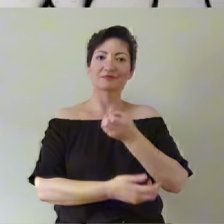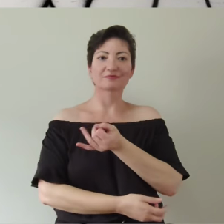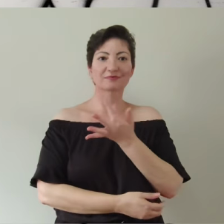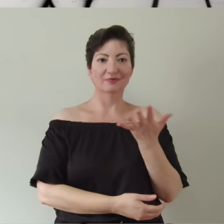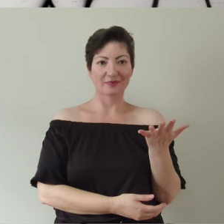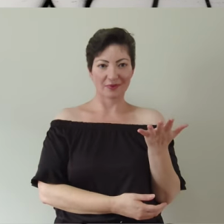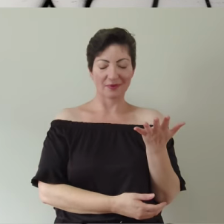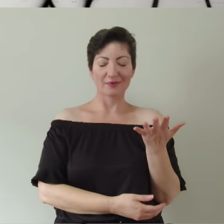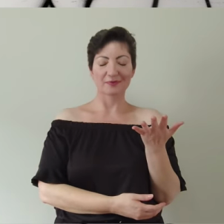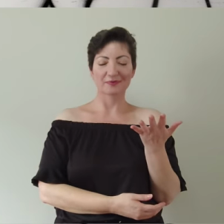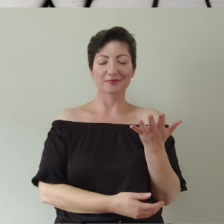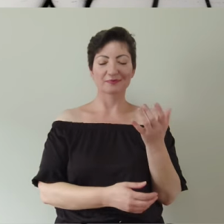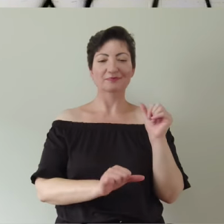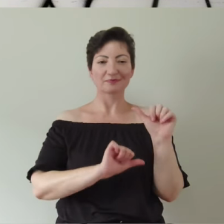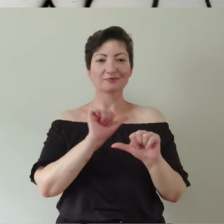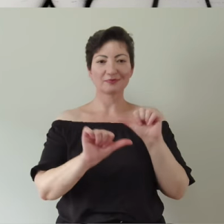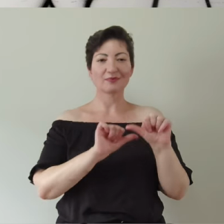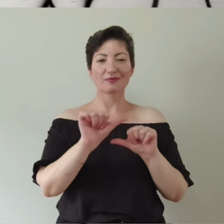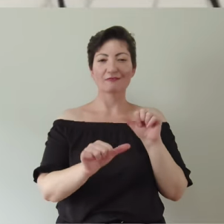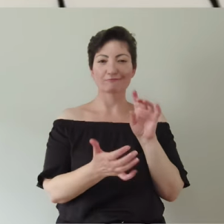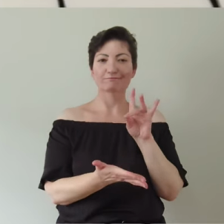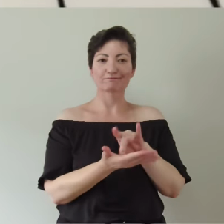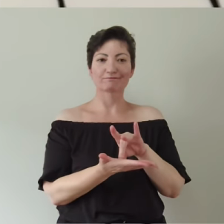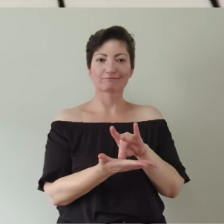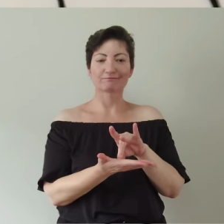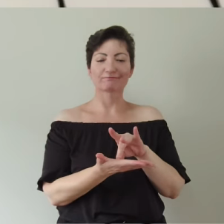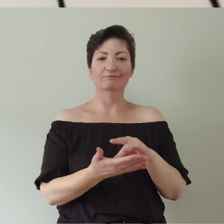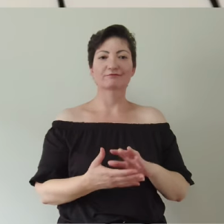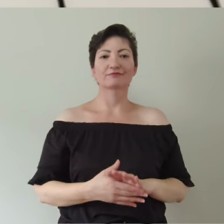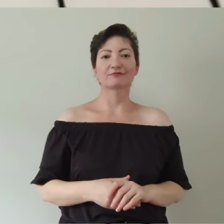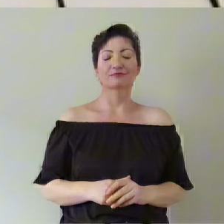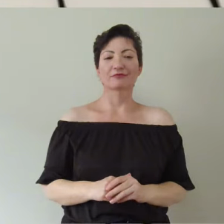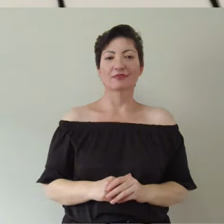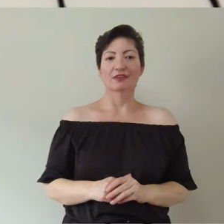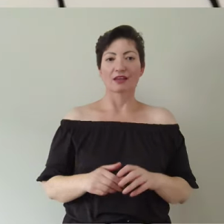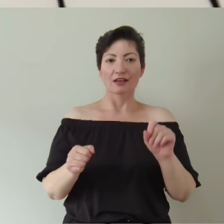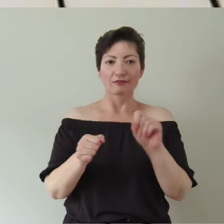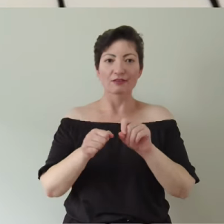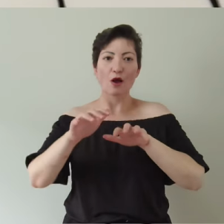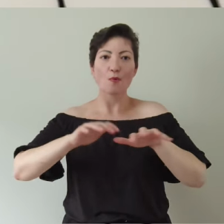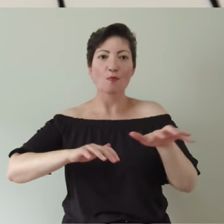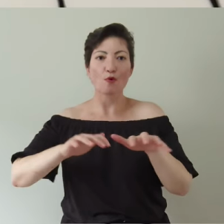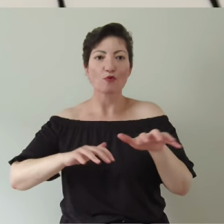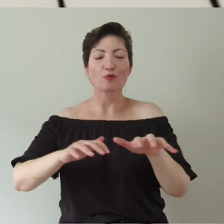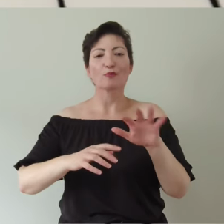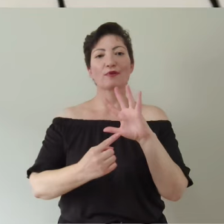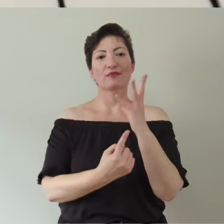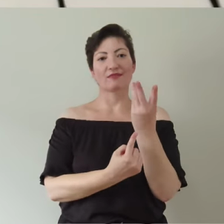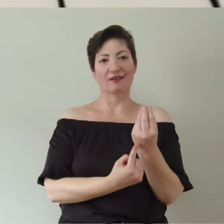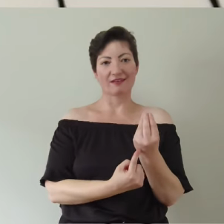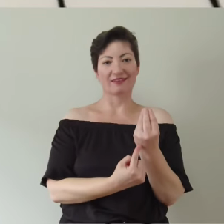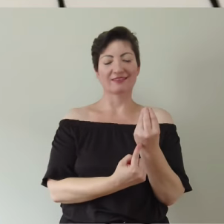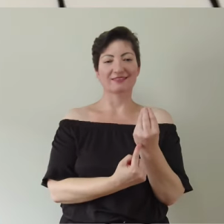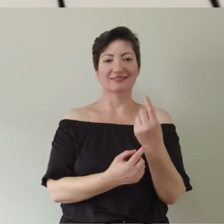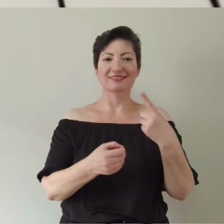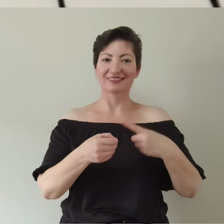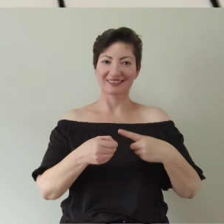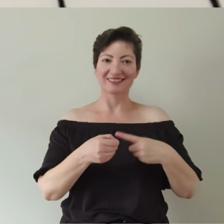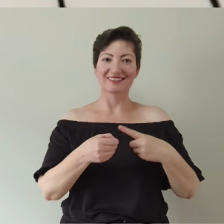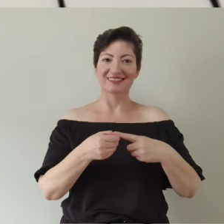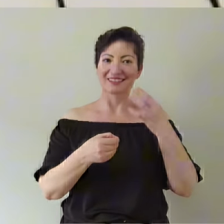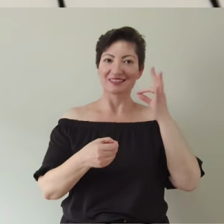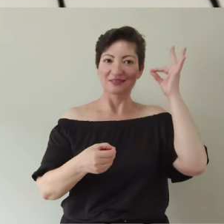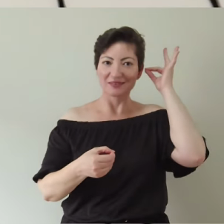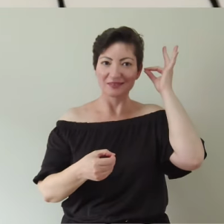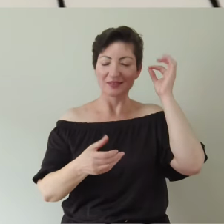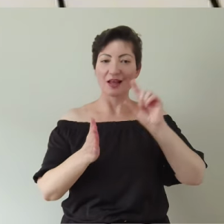alguma mudança de fato, né, nas pessoas, assim. Eles fizeram esse movimento na arte na cidade. A gente vê que